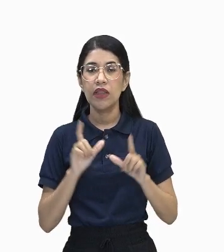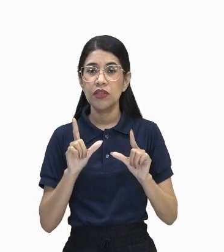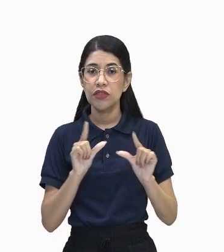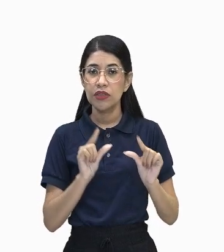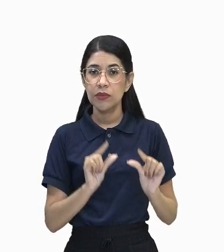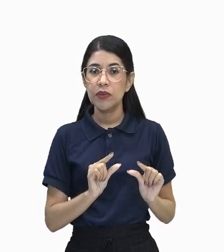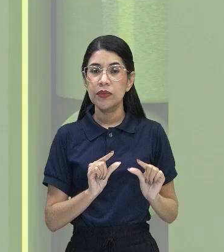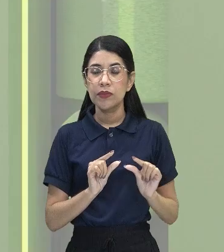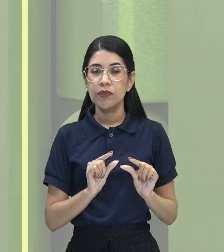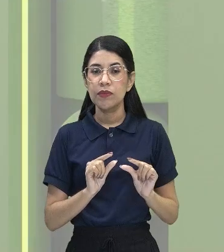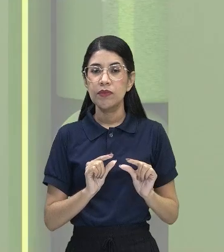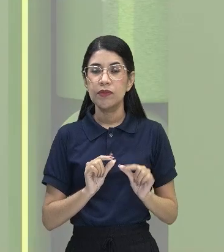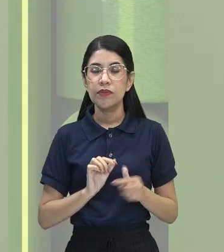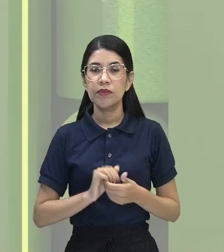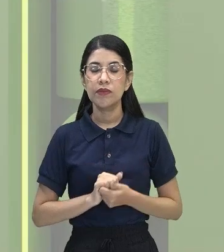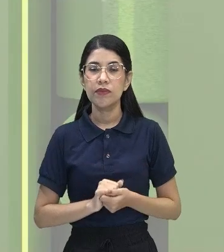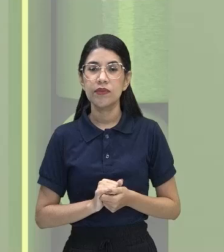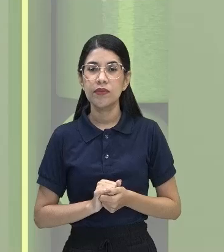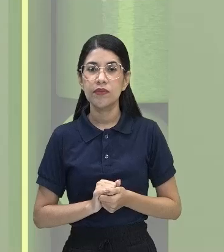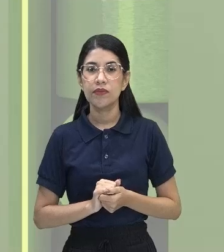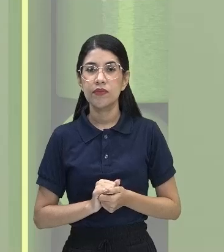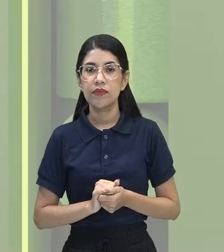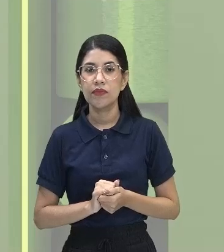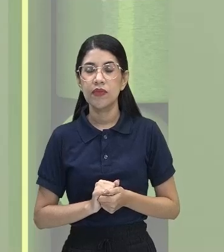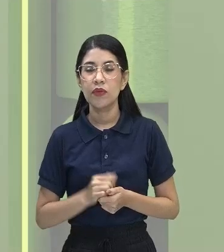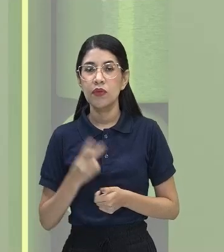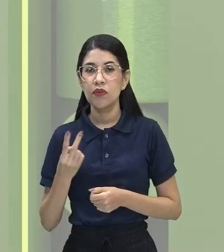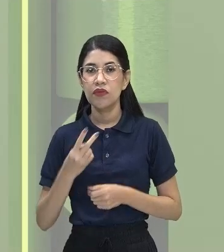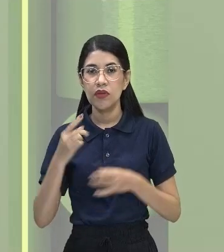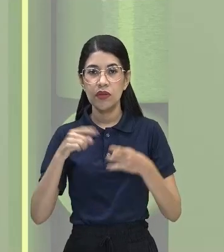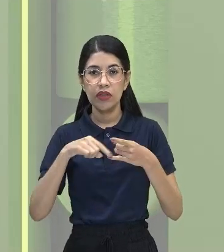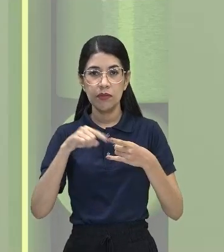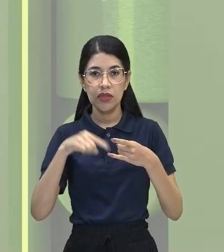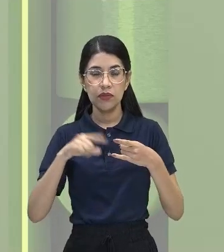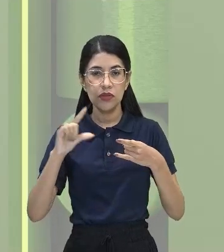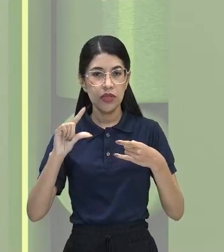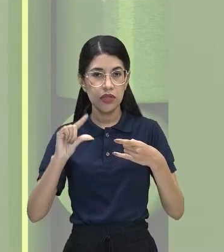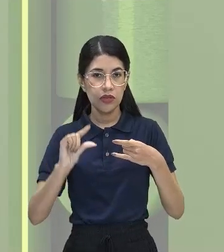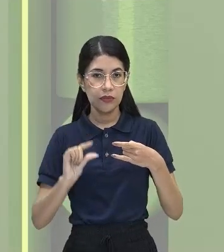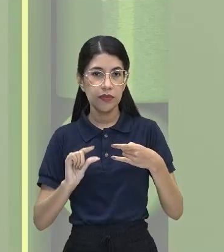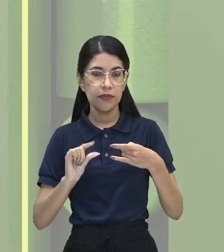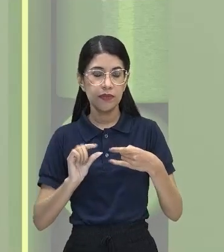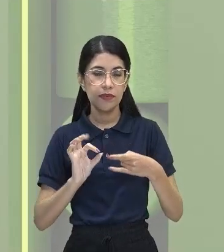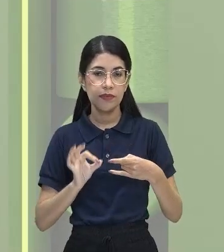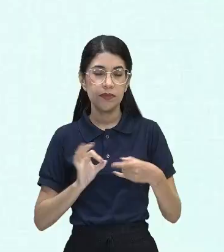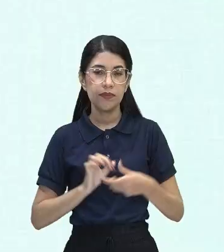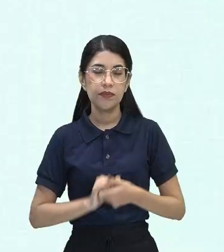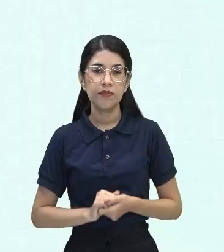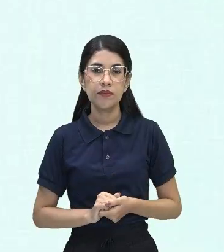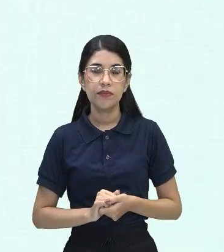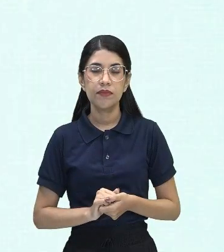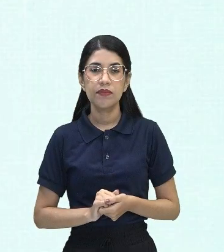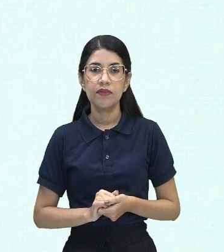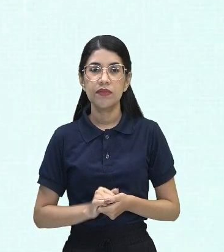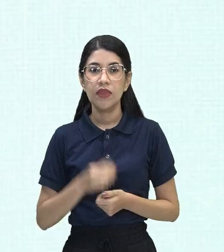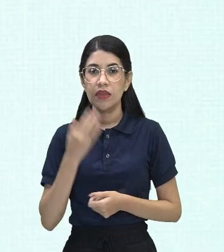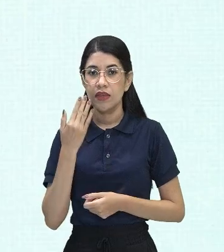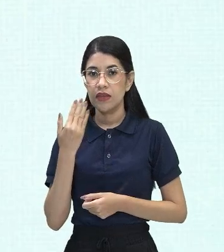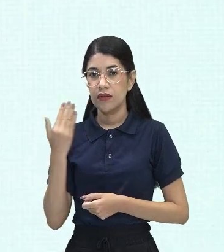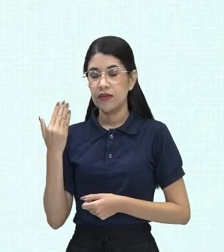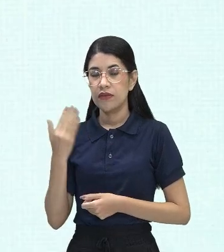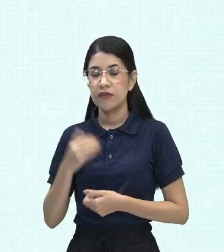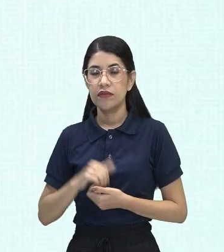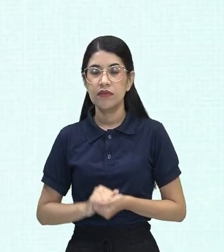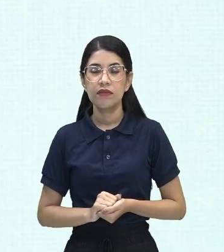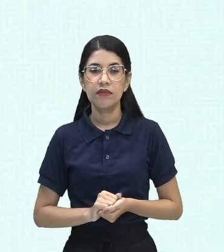reduzida no seu módulo, ou seja, no seu valor, né, no seu tamanho. Vamos lá, na animação agora, veja que eu